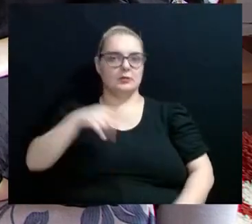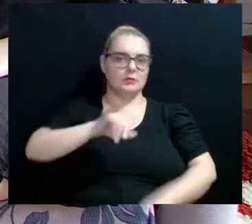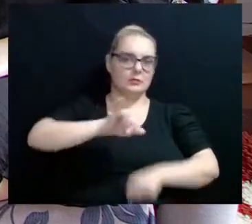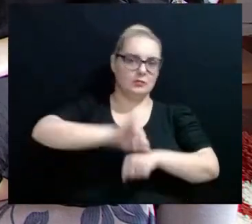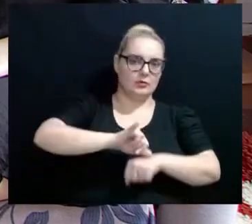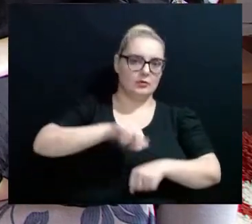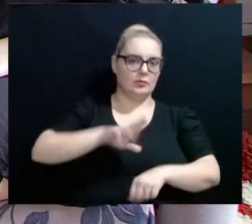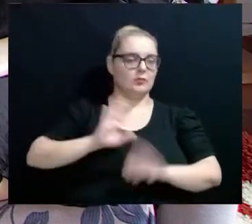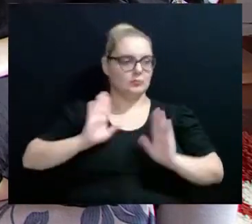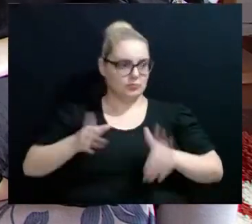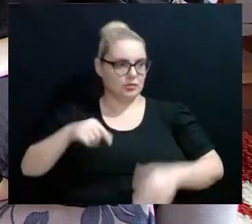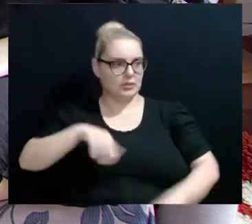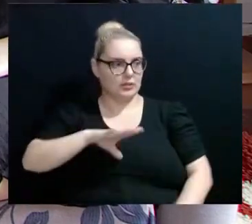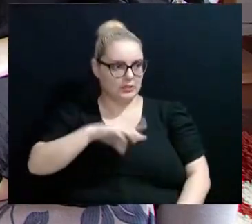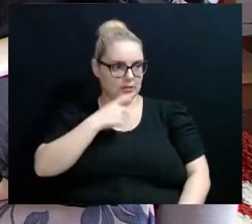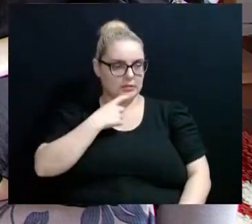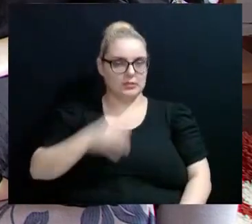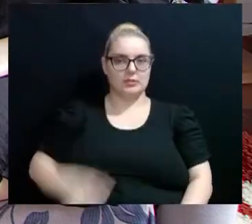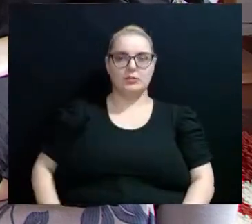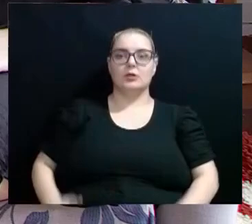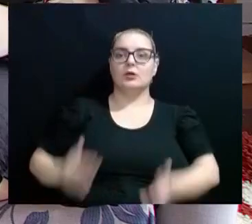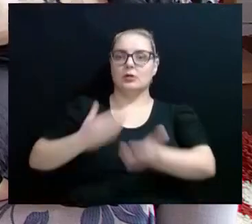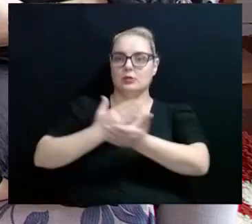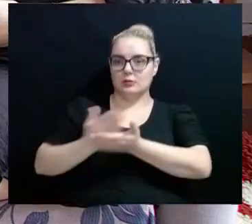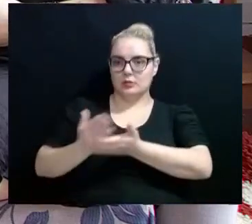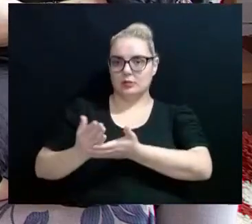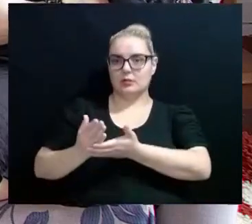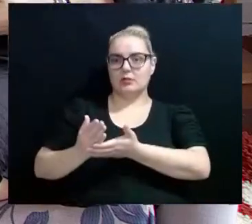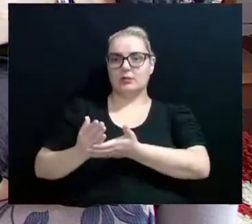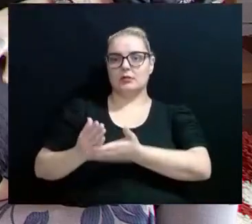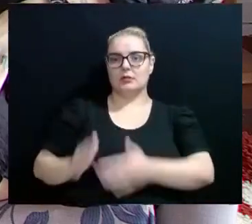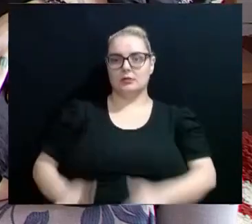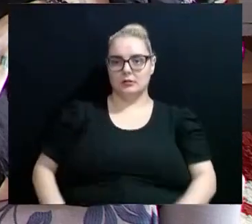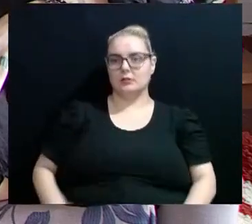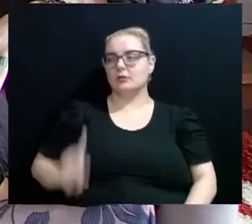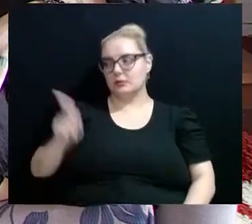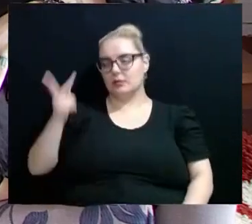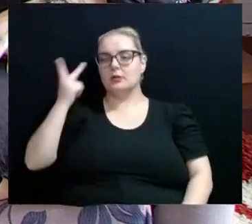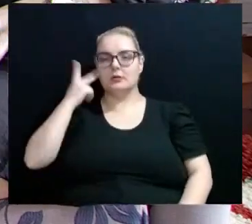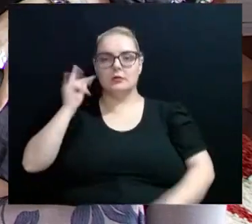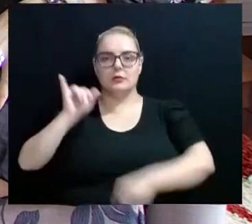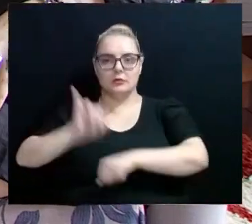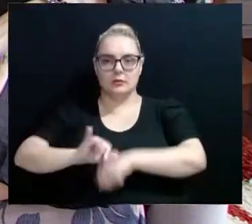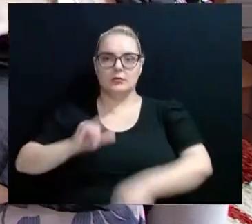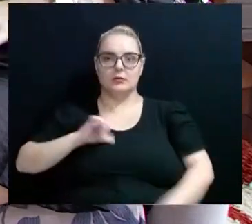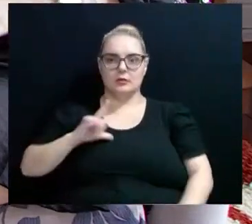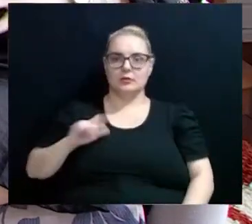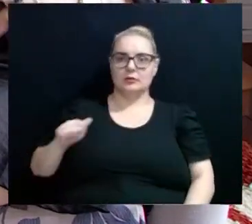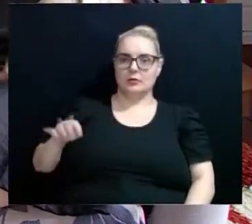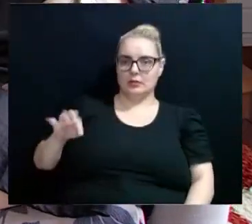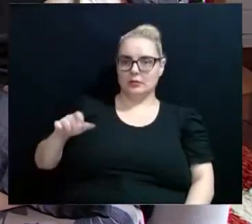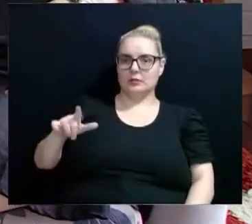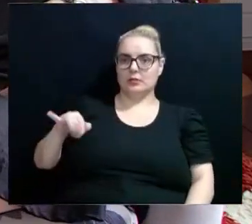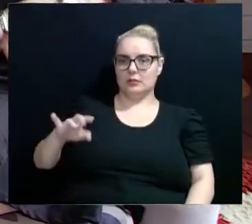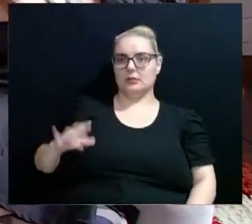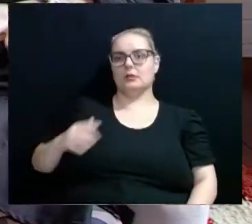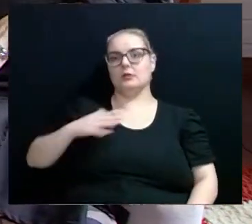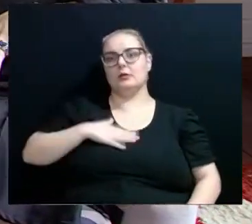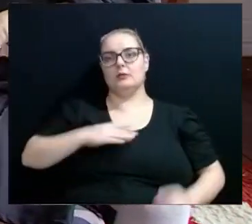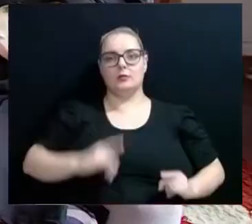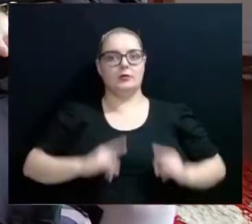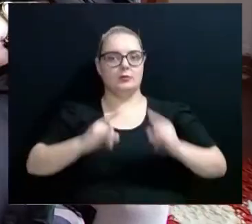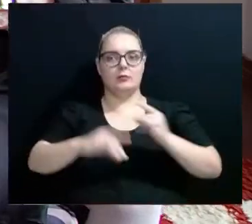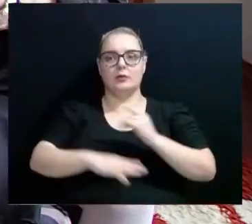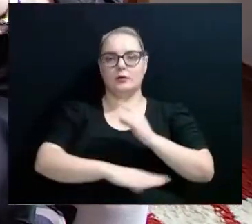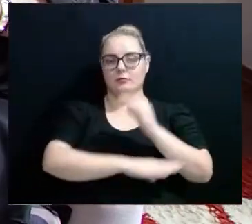você estava na capital ainda ou você já estava aqui na cidade? No começo eu estava na capital. Então eu tinha um ateliê fora, porque eu